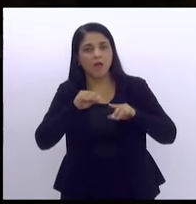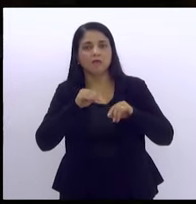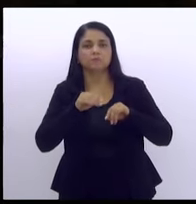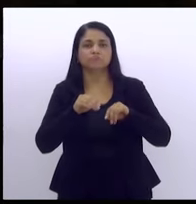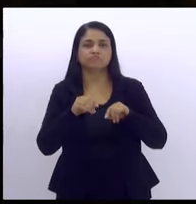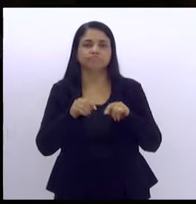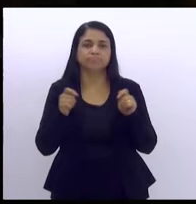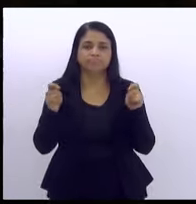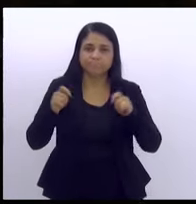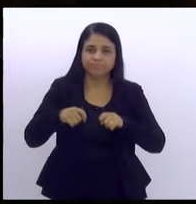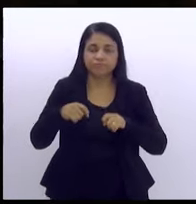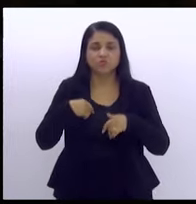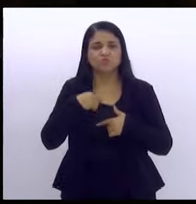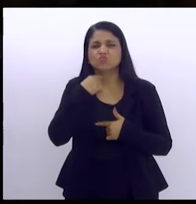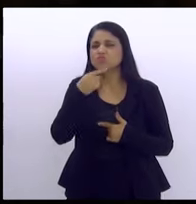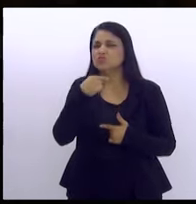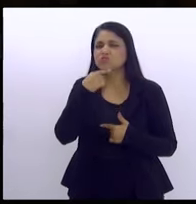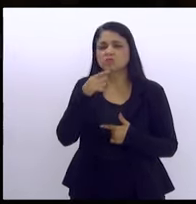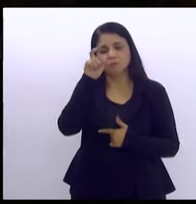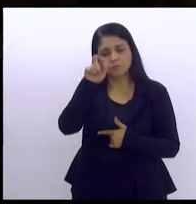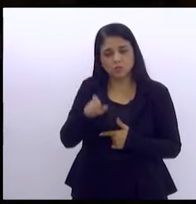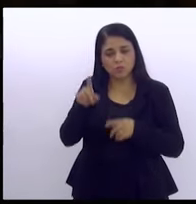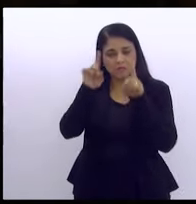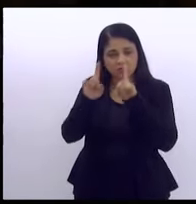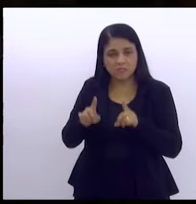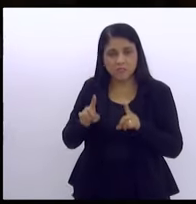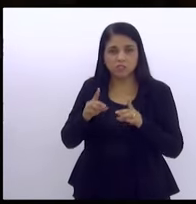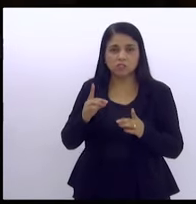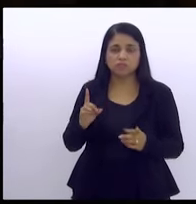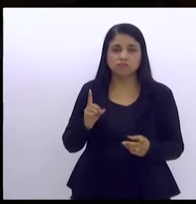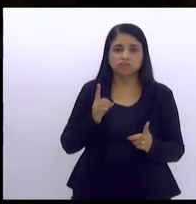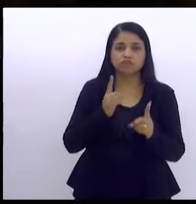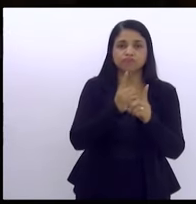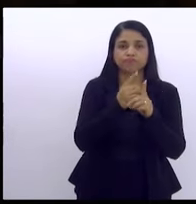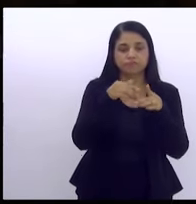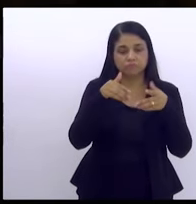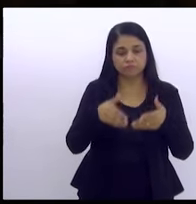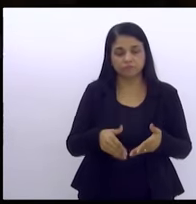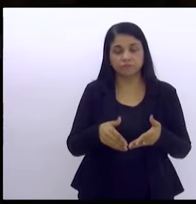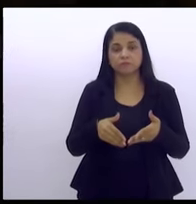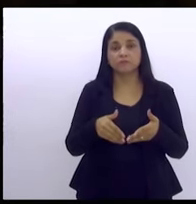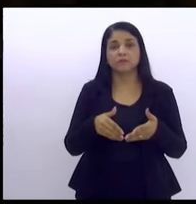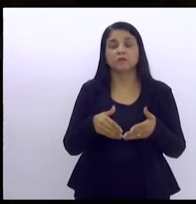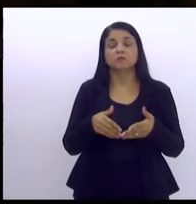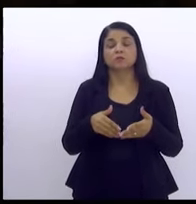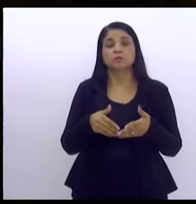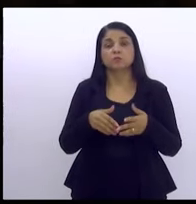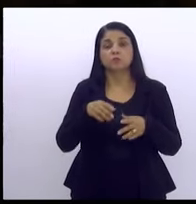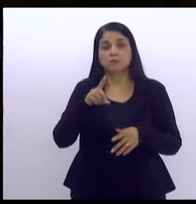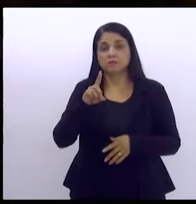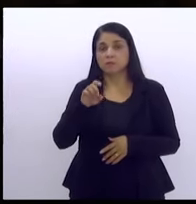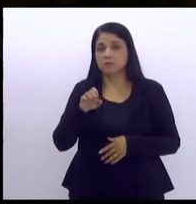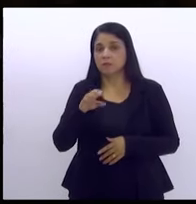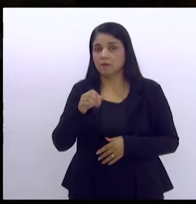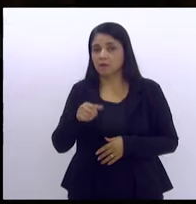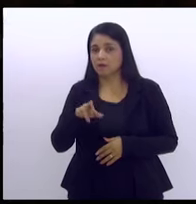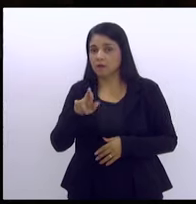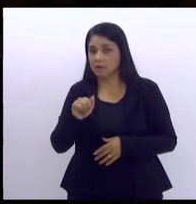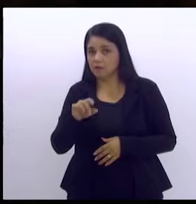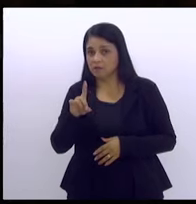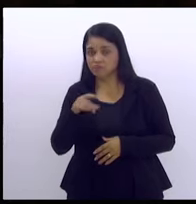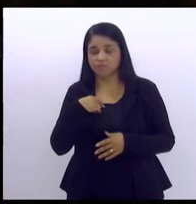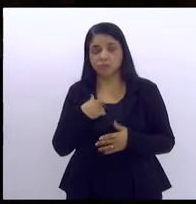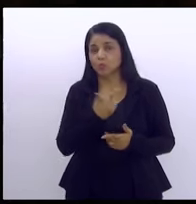adianta nada a pessoa com deficiência chegar no DECRAD e não conseguir ser atendida porque não tem estrutura. Então, o que nós estamos fazendo e propondo também ao Poder